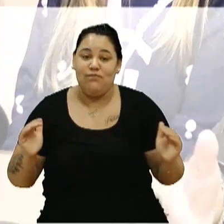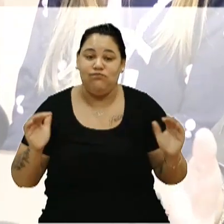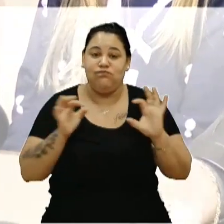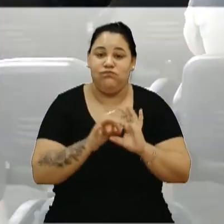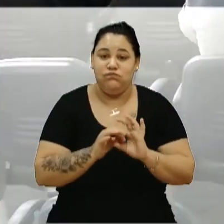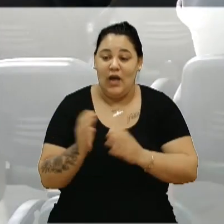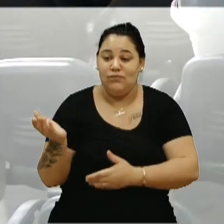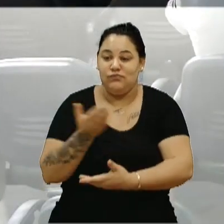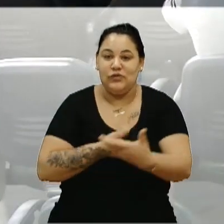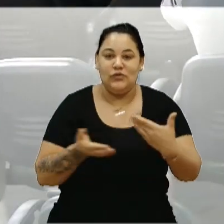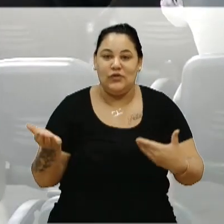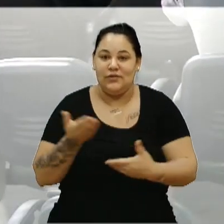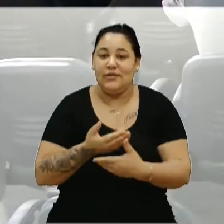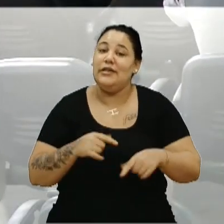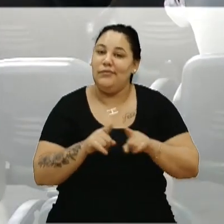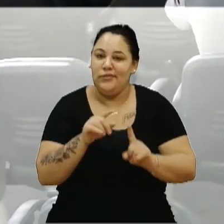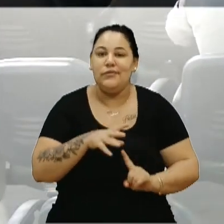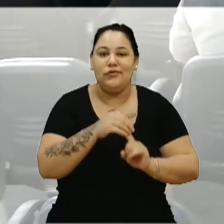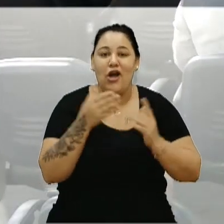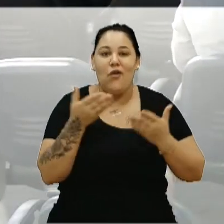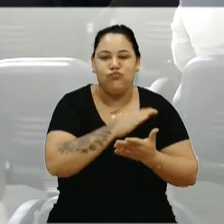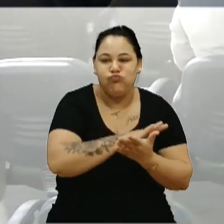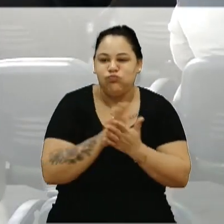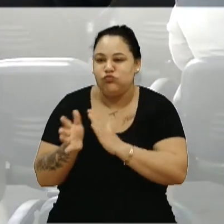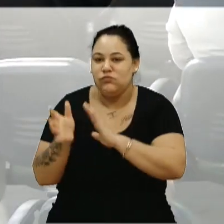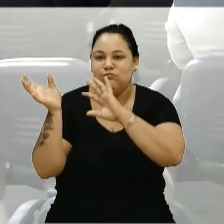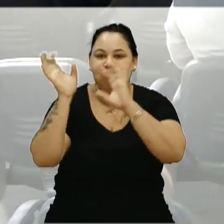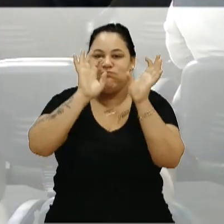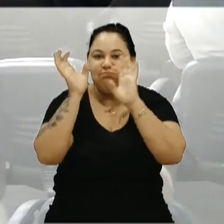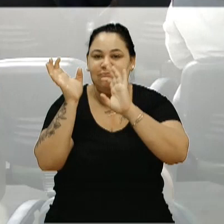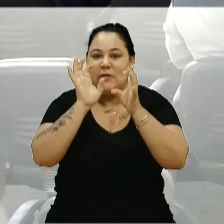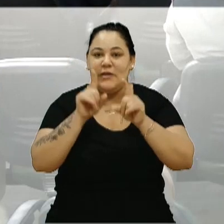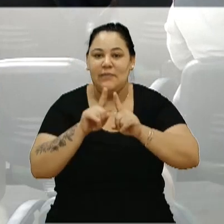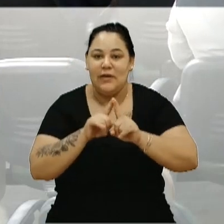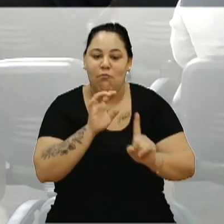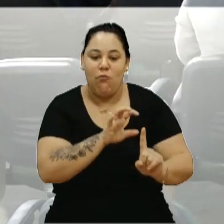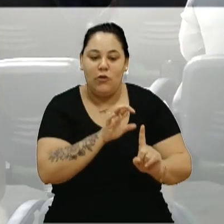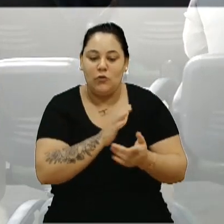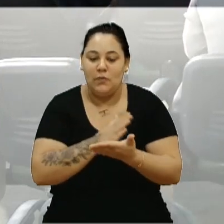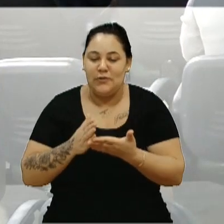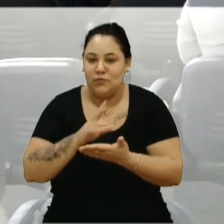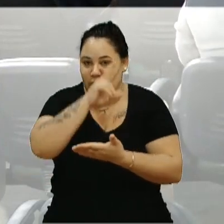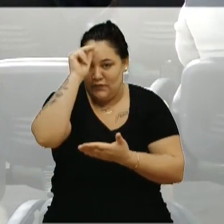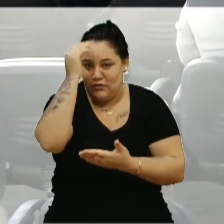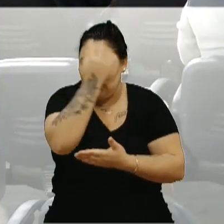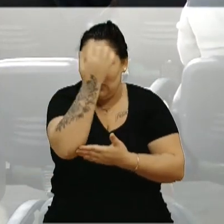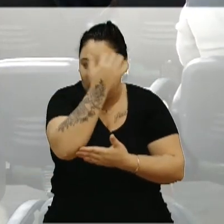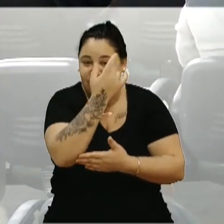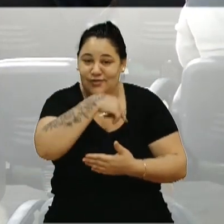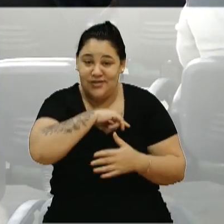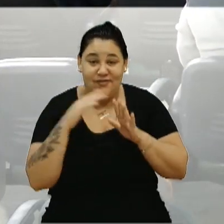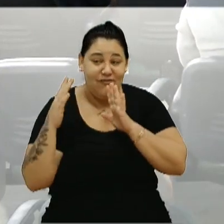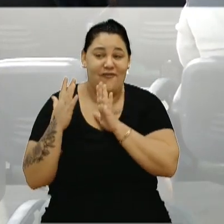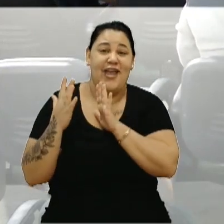climáticos que nos abatem, e desde um primeiro momento no nosso governo, no início do governo do prefeito Adiló, né, onde pegamos uma